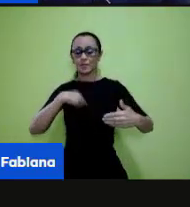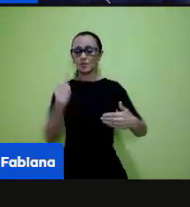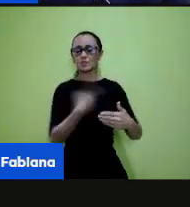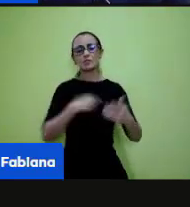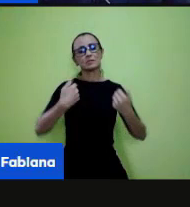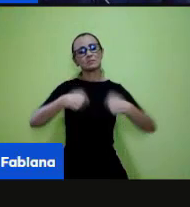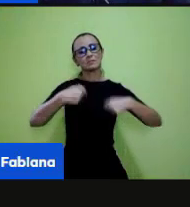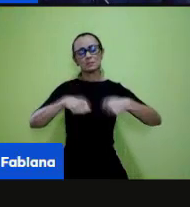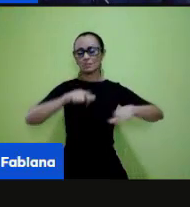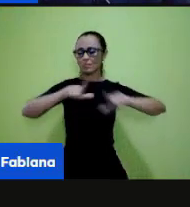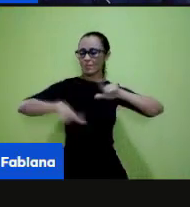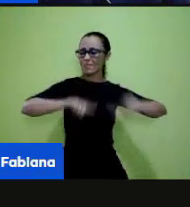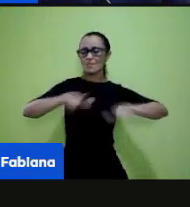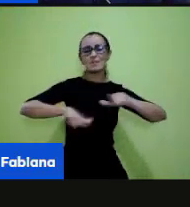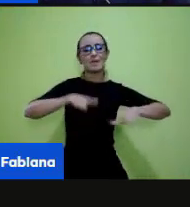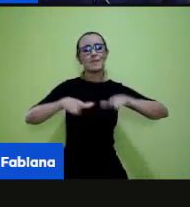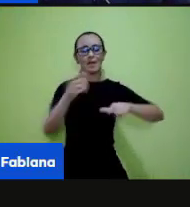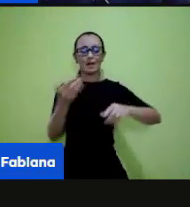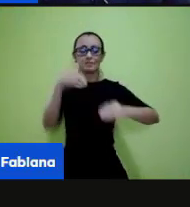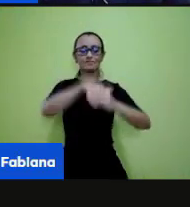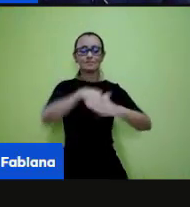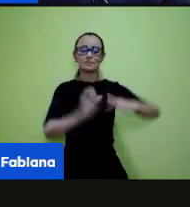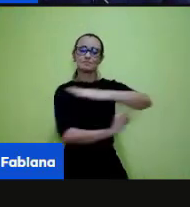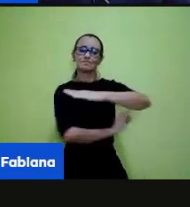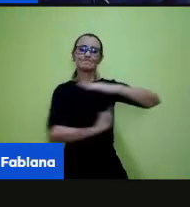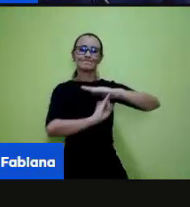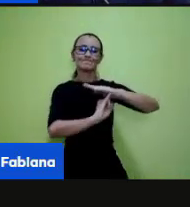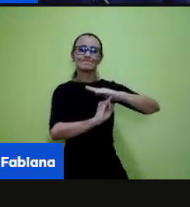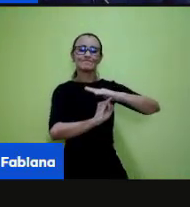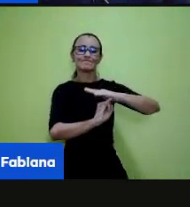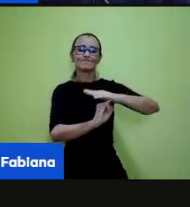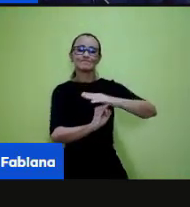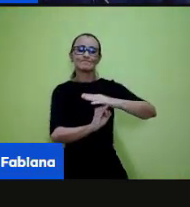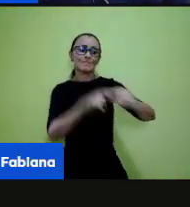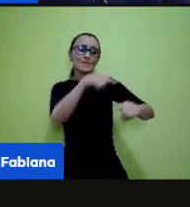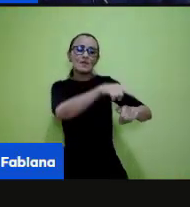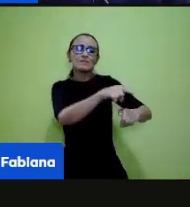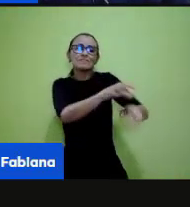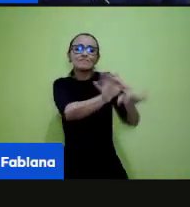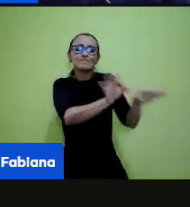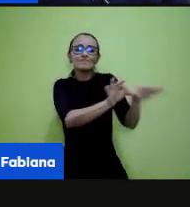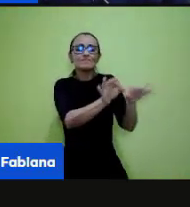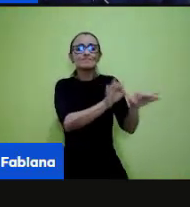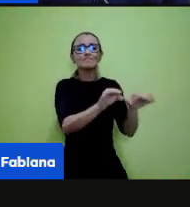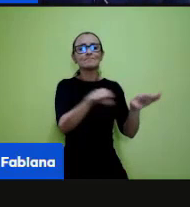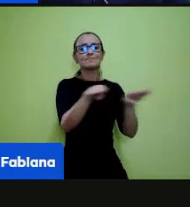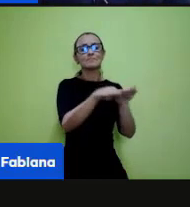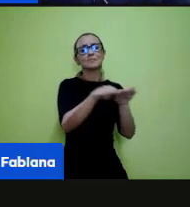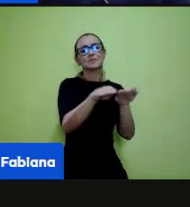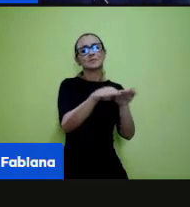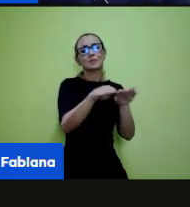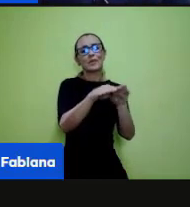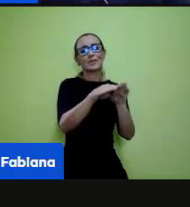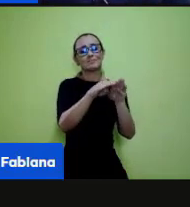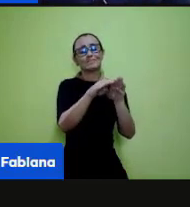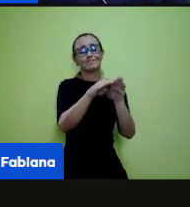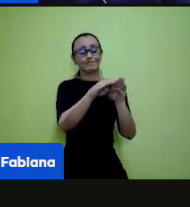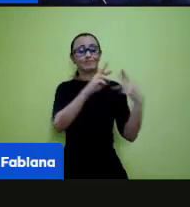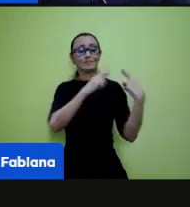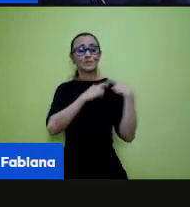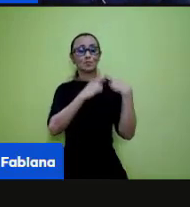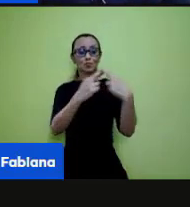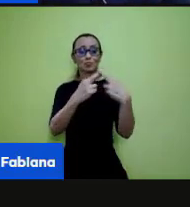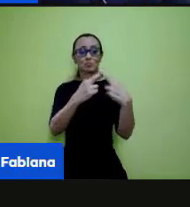a gente trabalhar e as instituições fazerem a sua parte e ponderar que a responsabilidade de todos